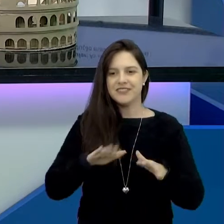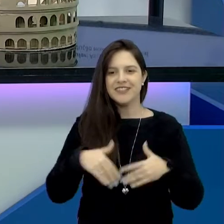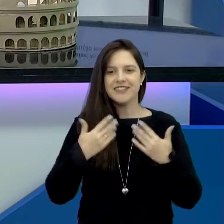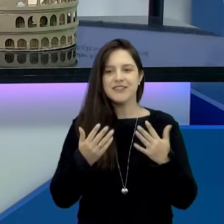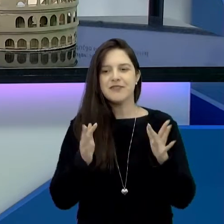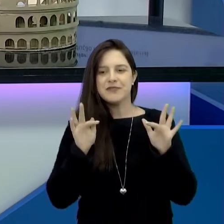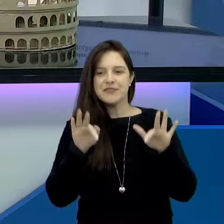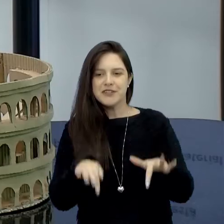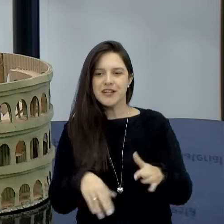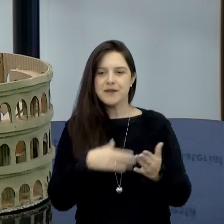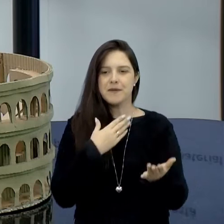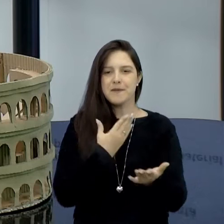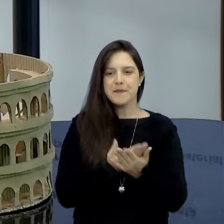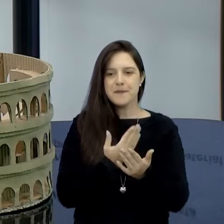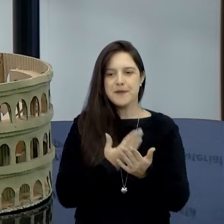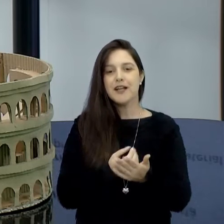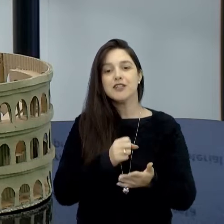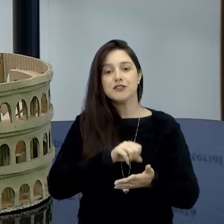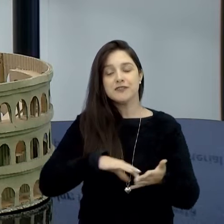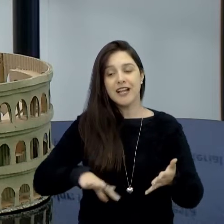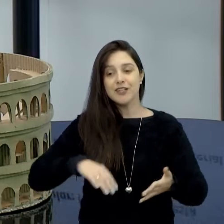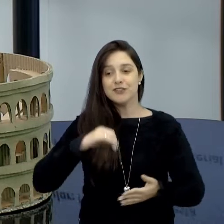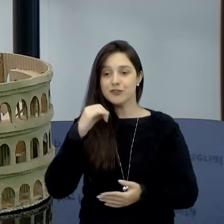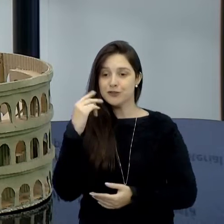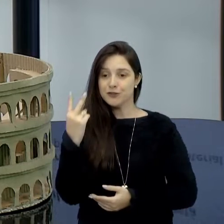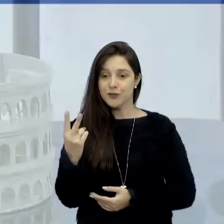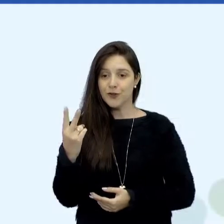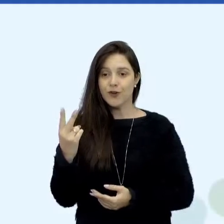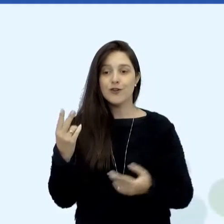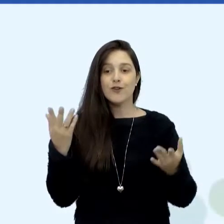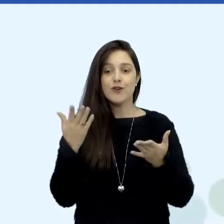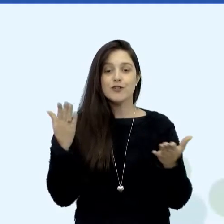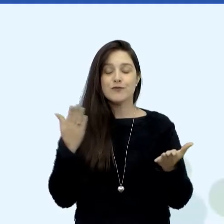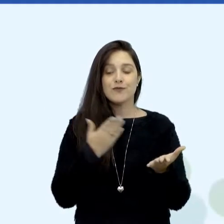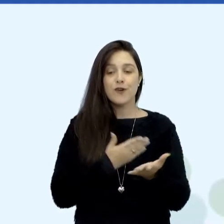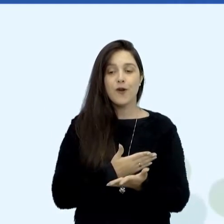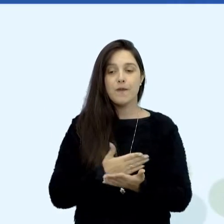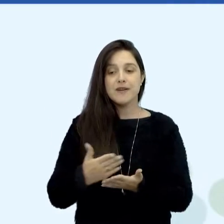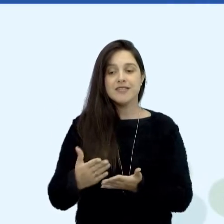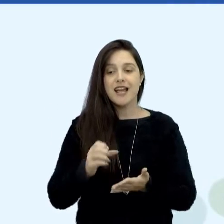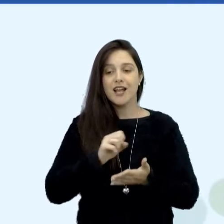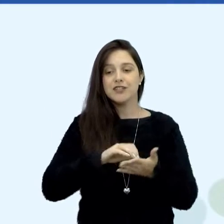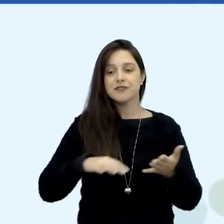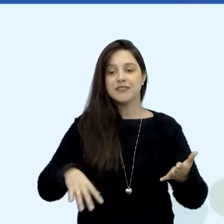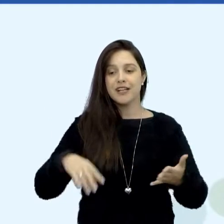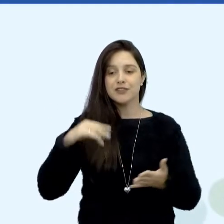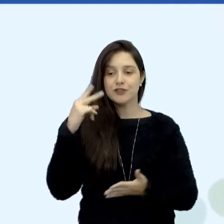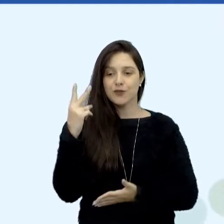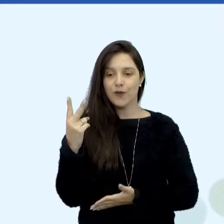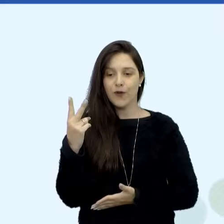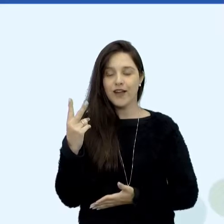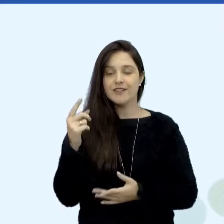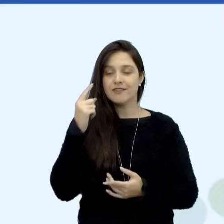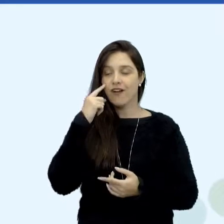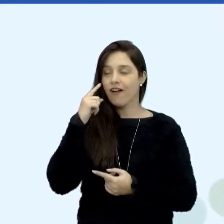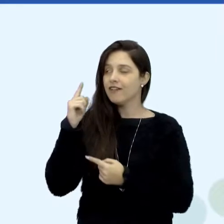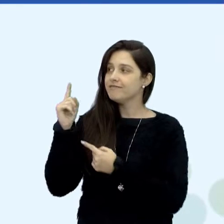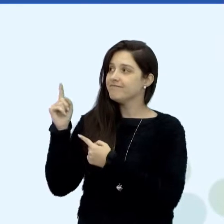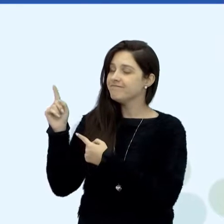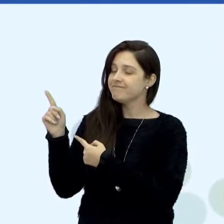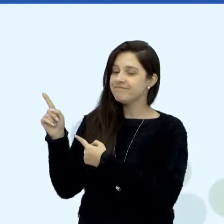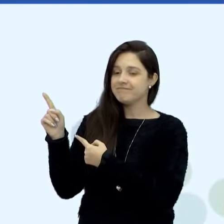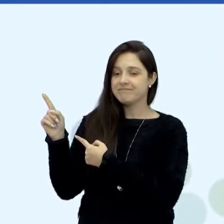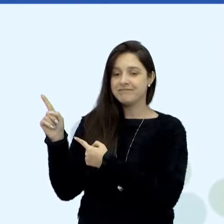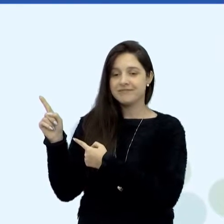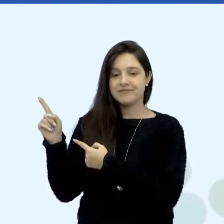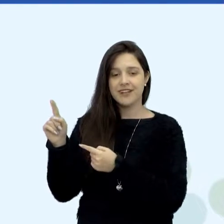né, chegamos na atividade 2. Então hoje nós vamos começar a atividade 2, dá uma olhadinha na tela. Então o nosso aprofundamento